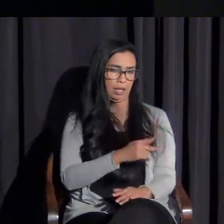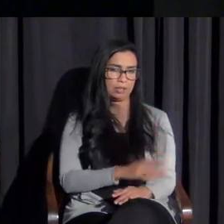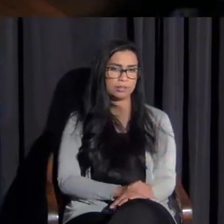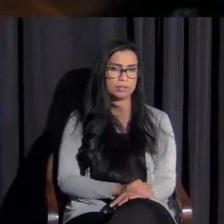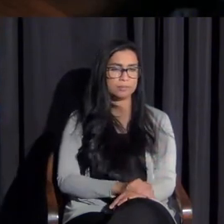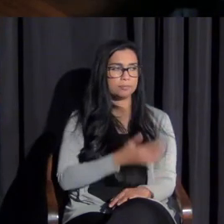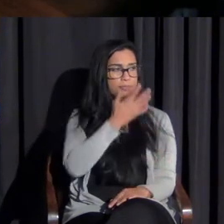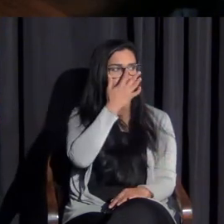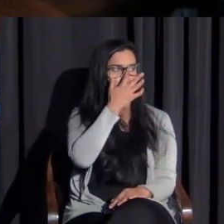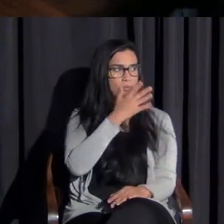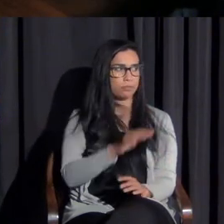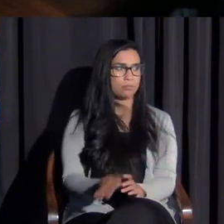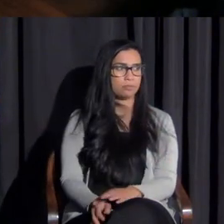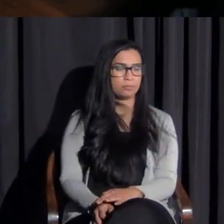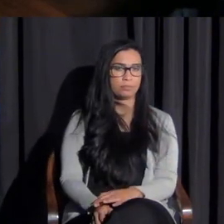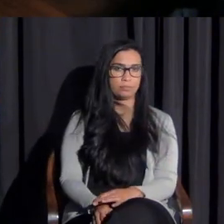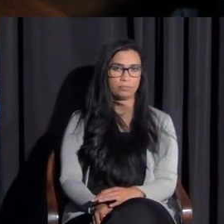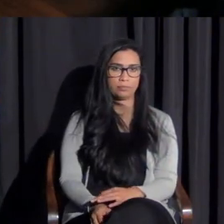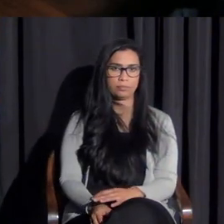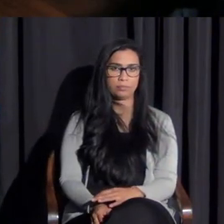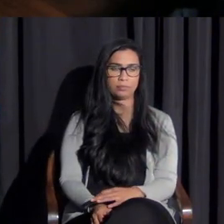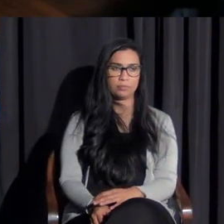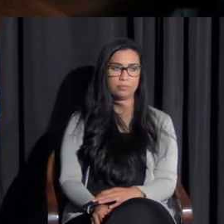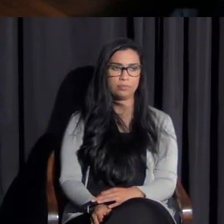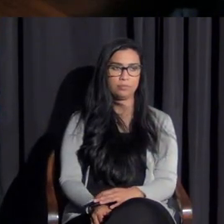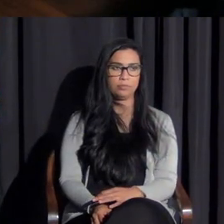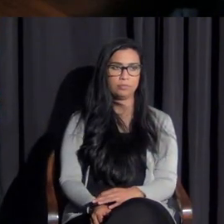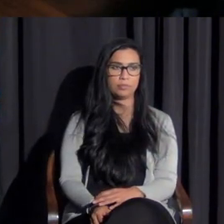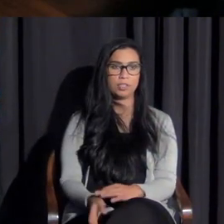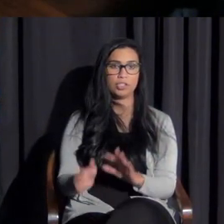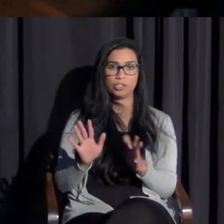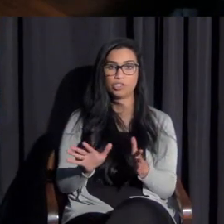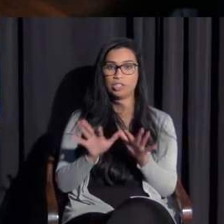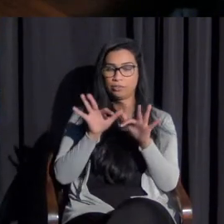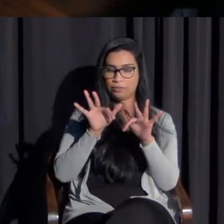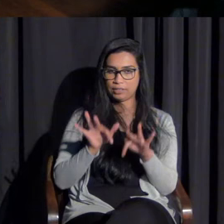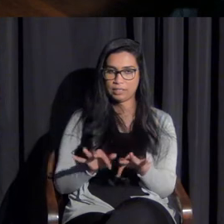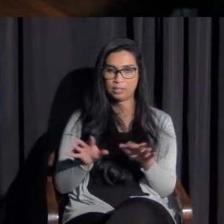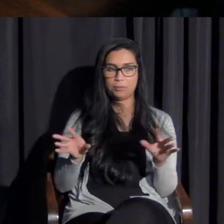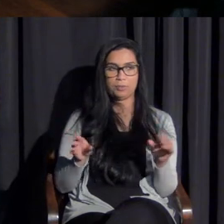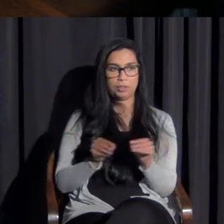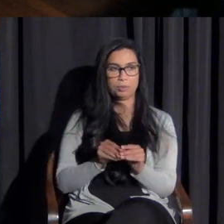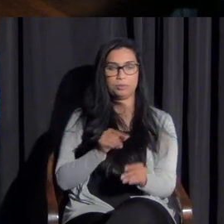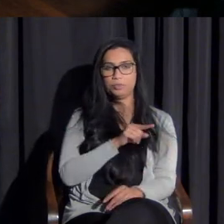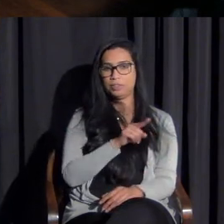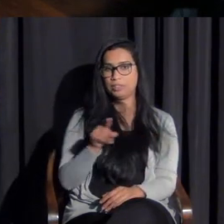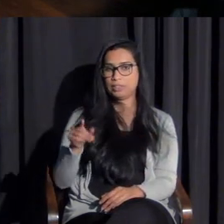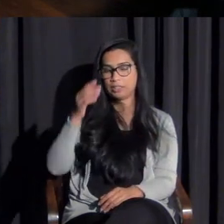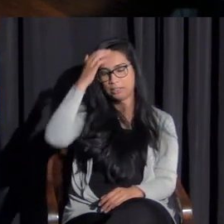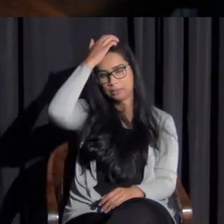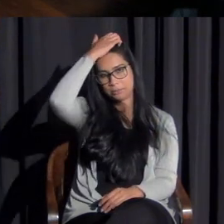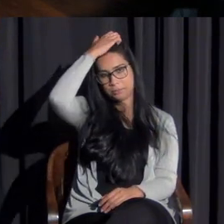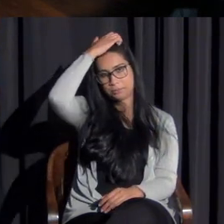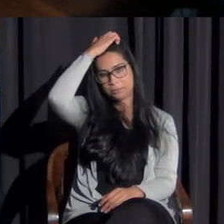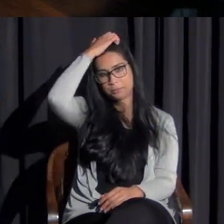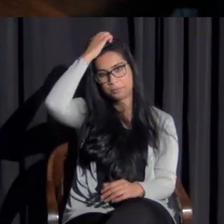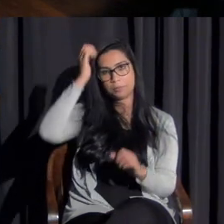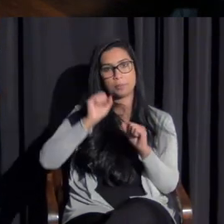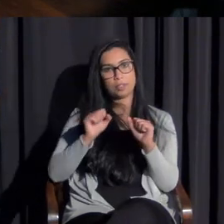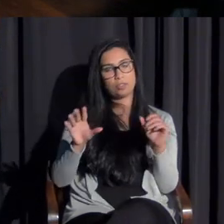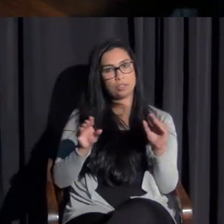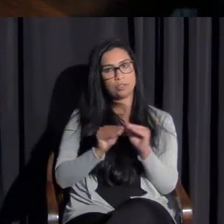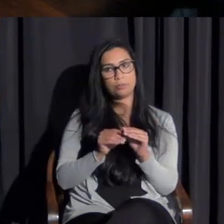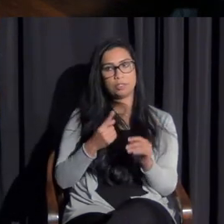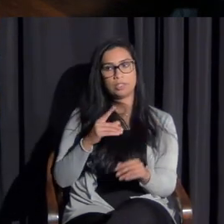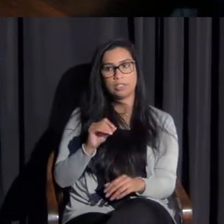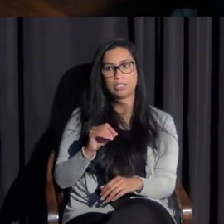E aí já queria meio que deixar a bola para a gente encaminhar para o final, uma fala de vocês aí para a gente poder ir nesses